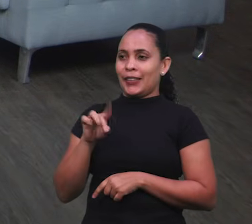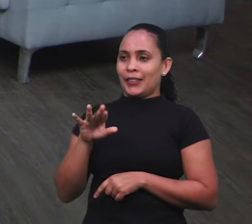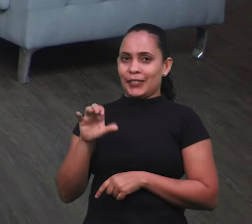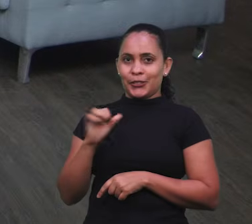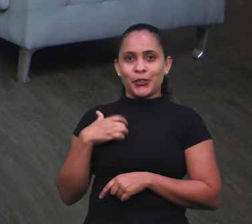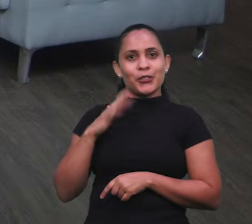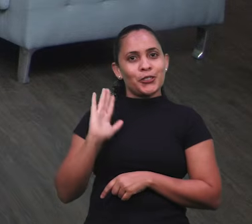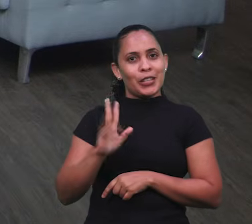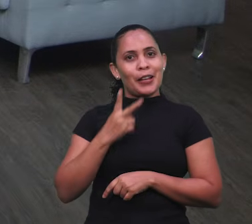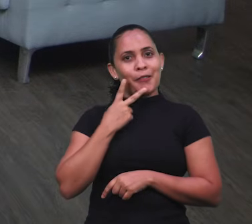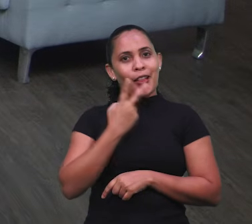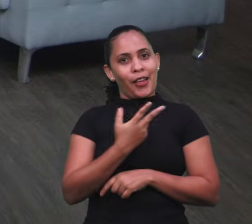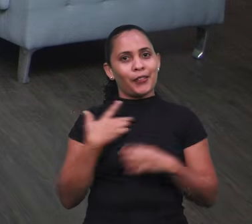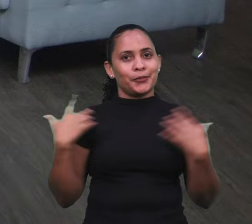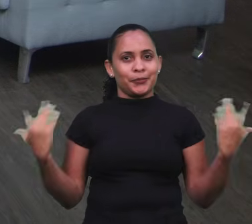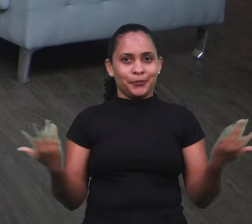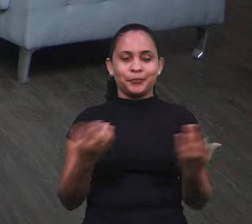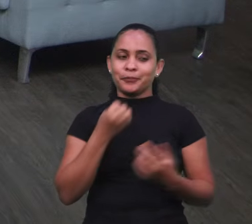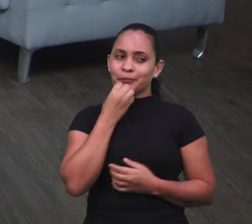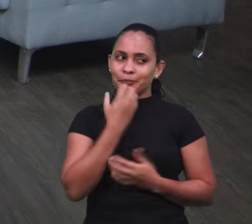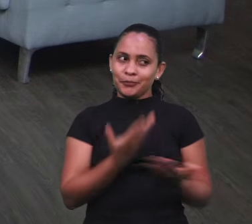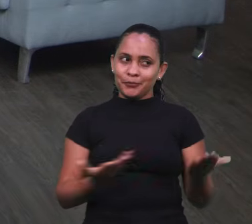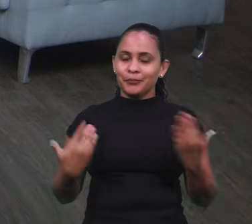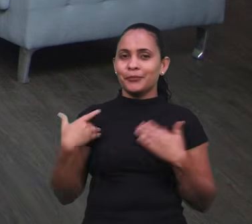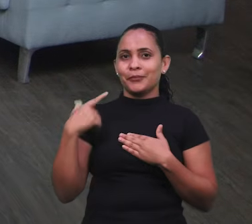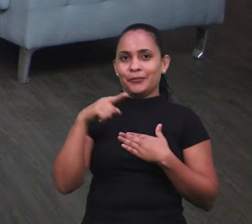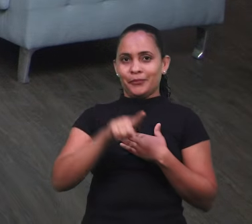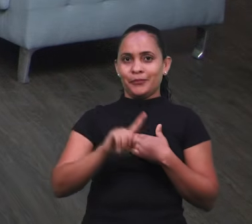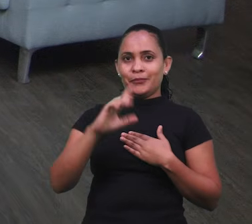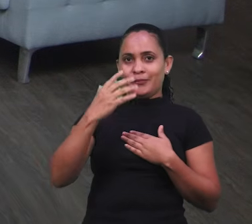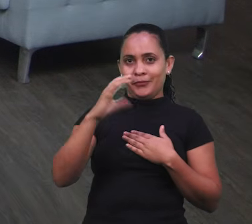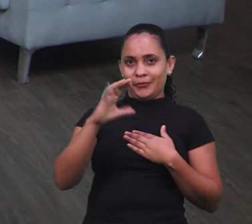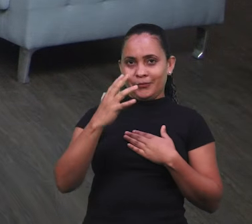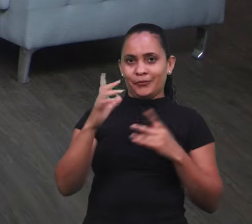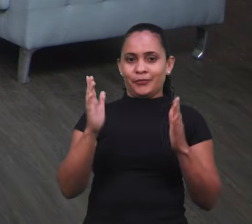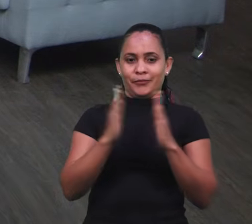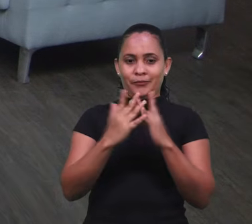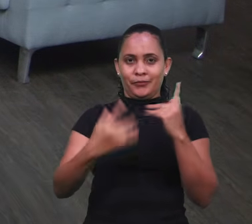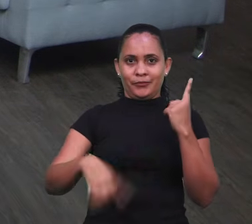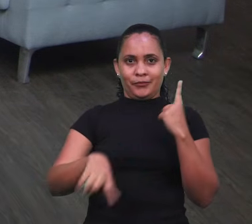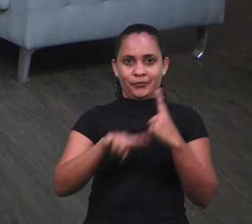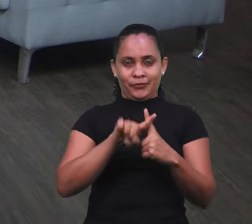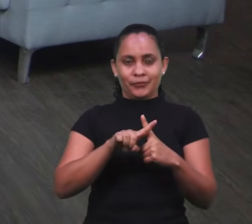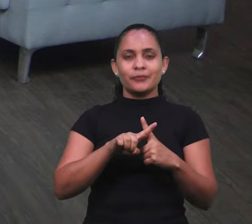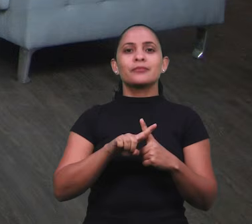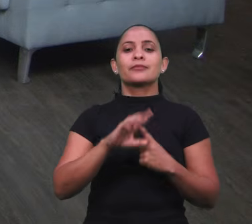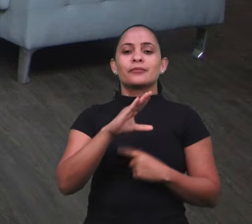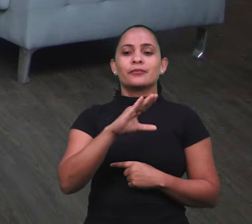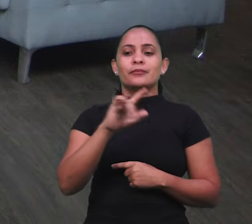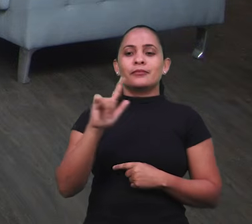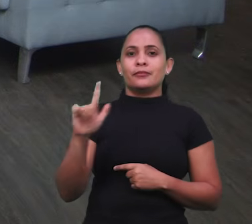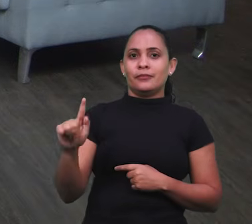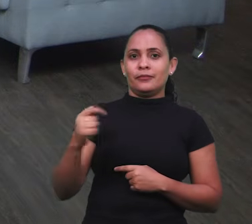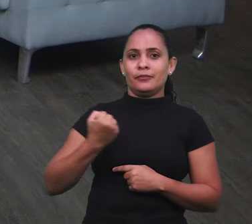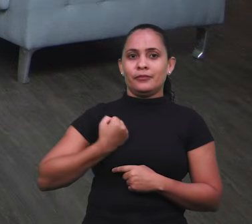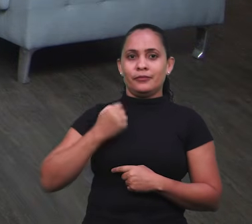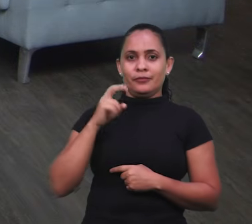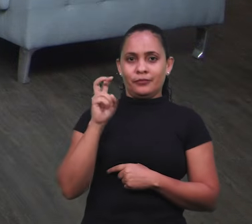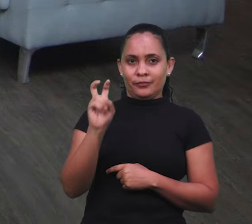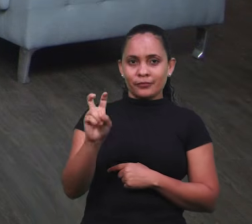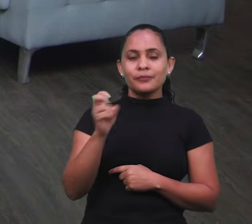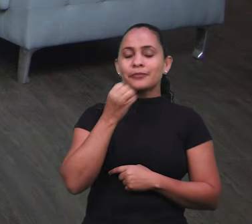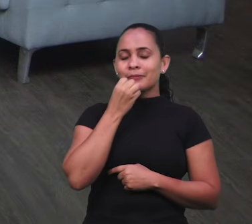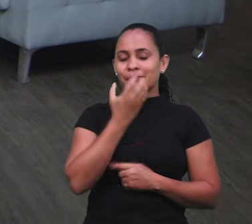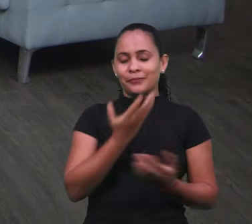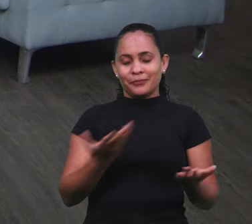aqui, seja muito bem-vindo. É lá do município de Cariacica, está na igreja de Campo Grande 5 e, mais uma vez,